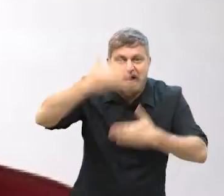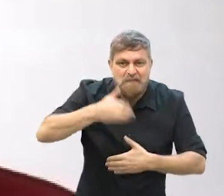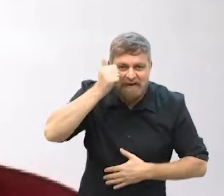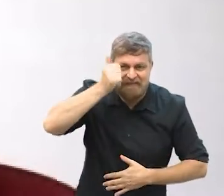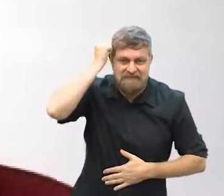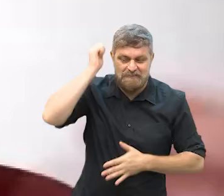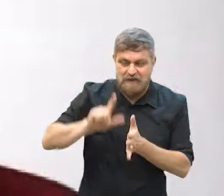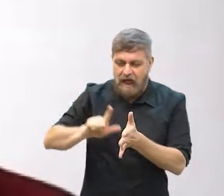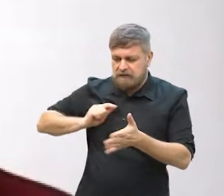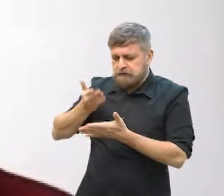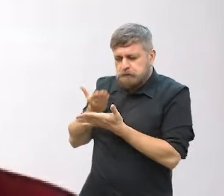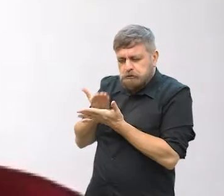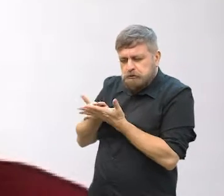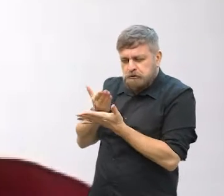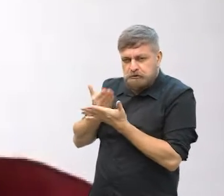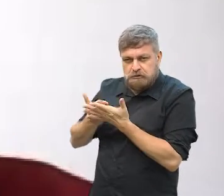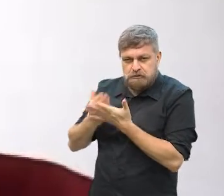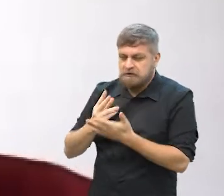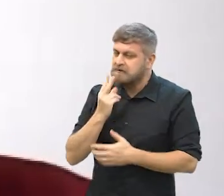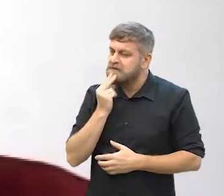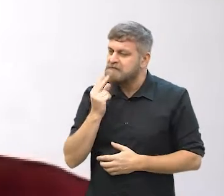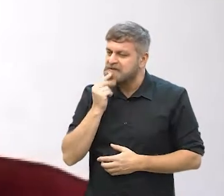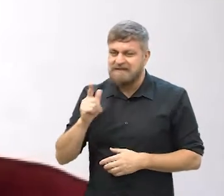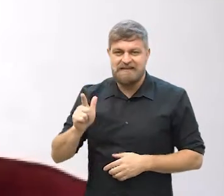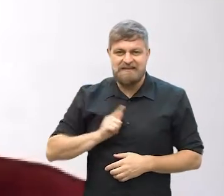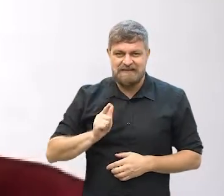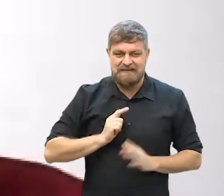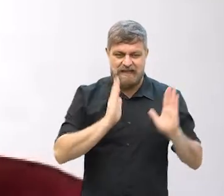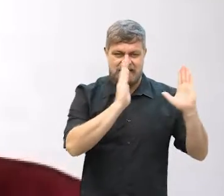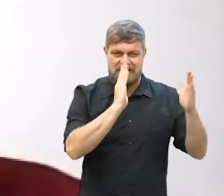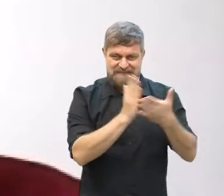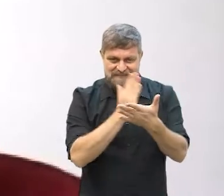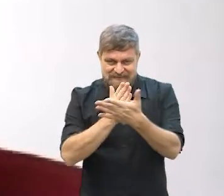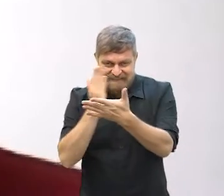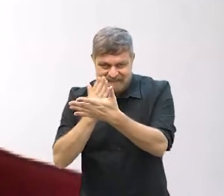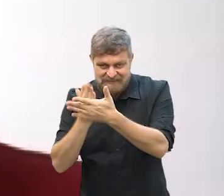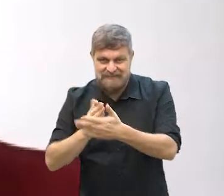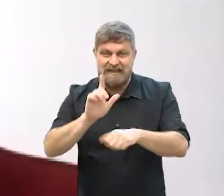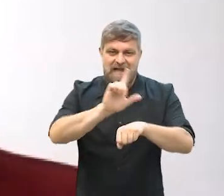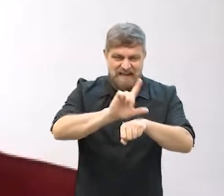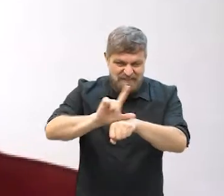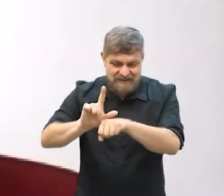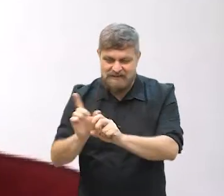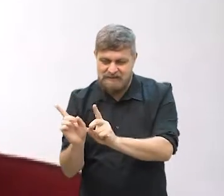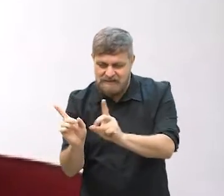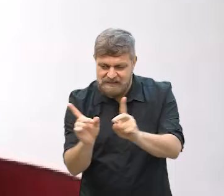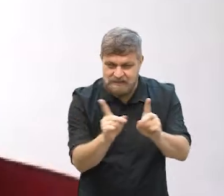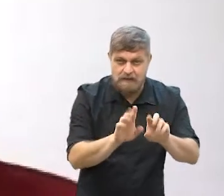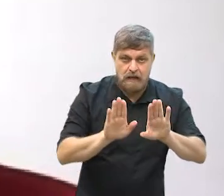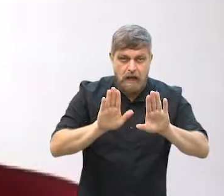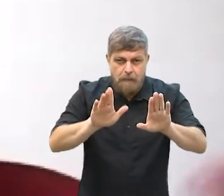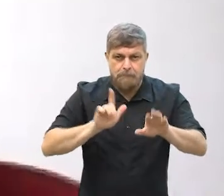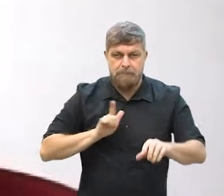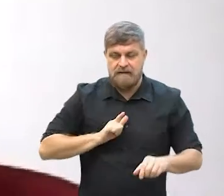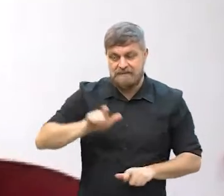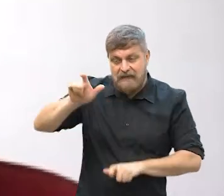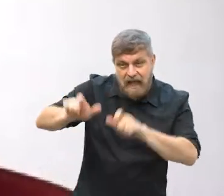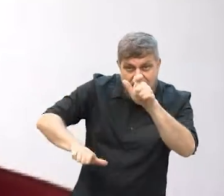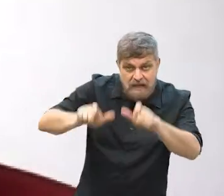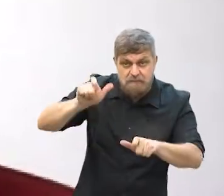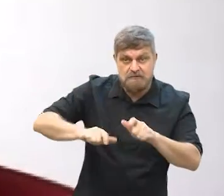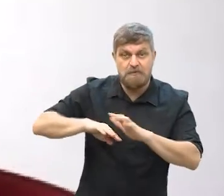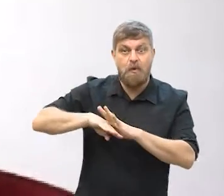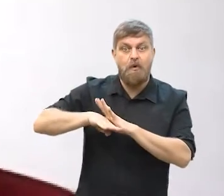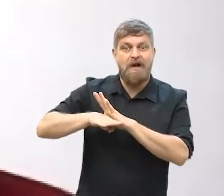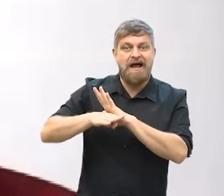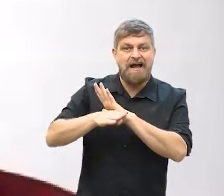e tal, né? Estão sempre aí nas vitrines das livrarias. No entanto, essas obras que circulam